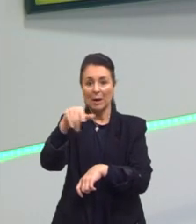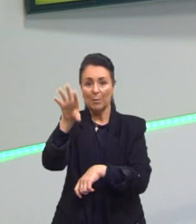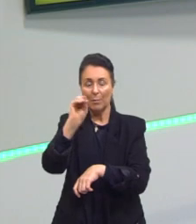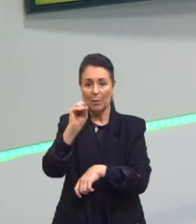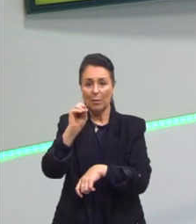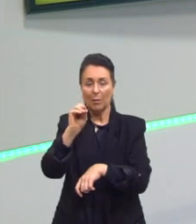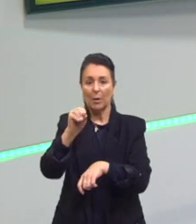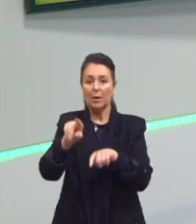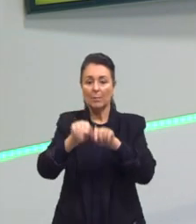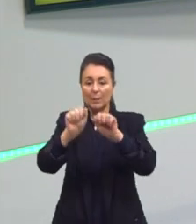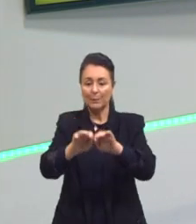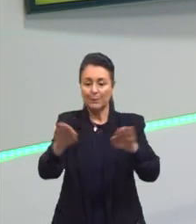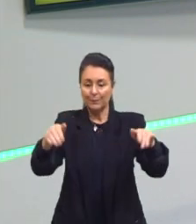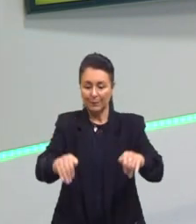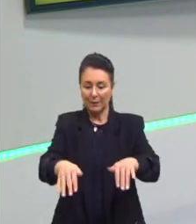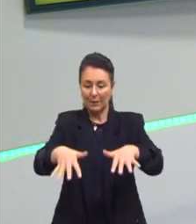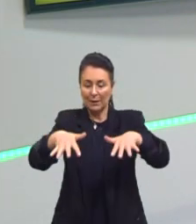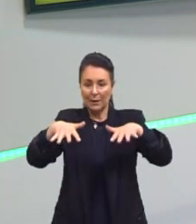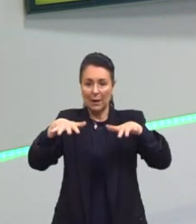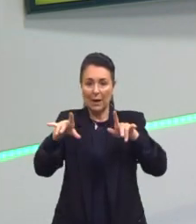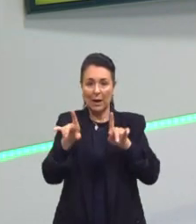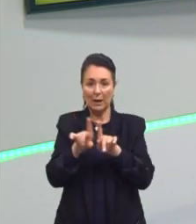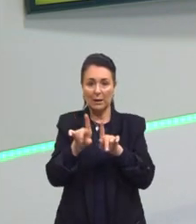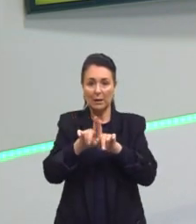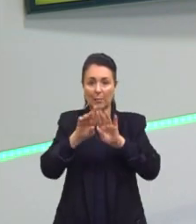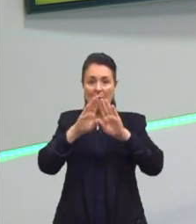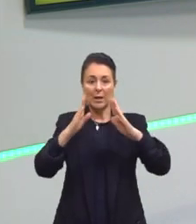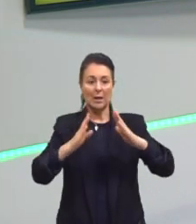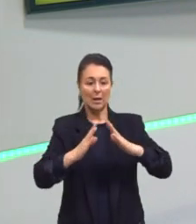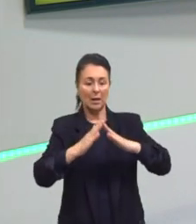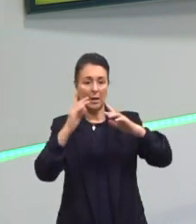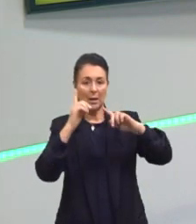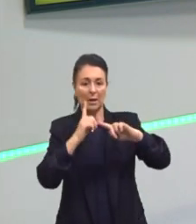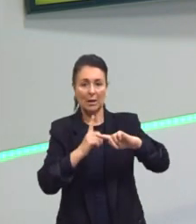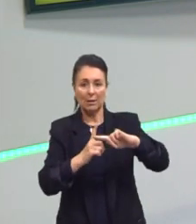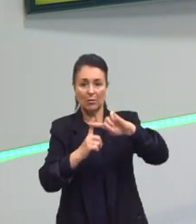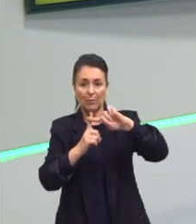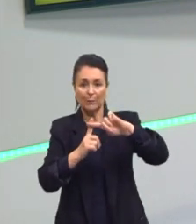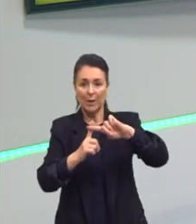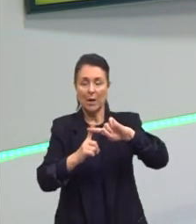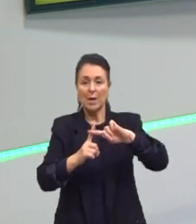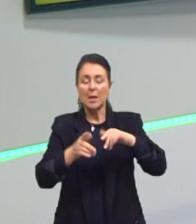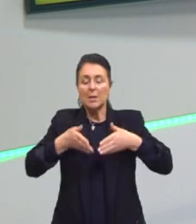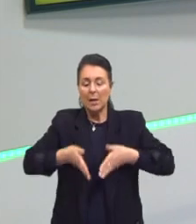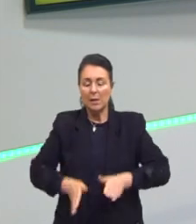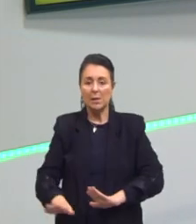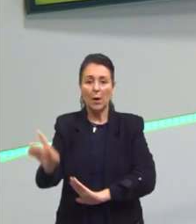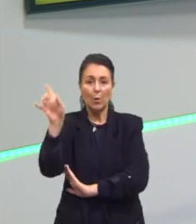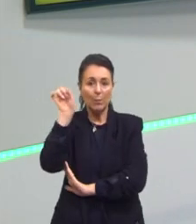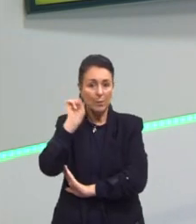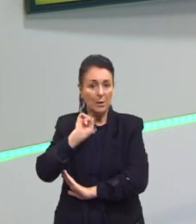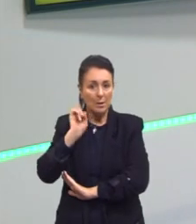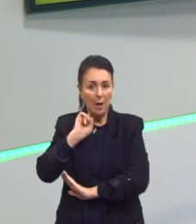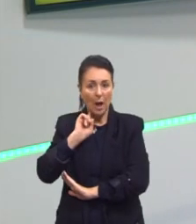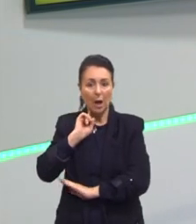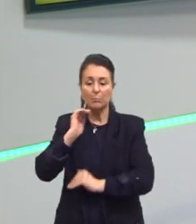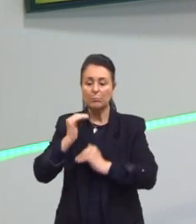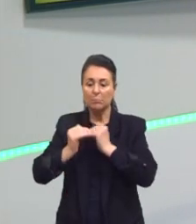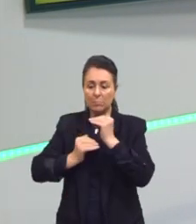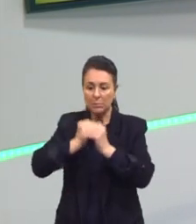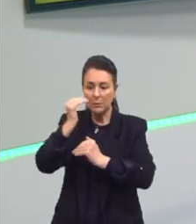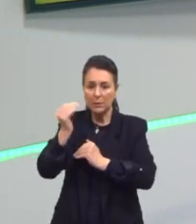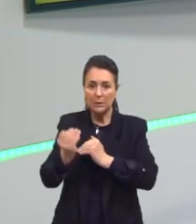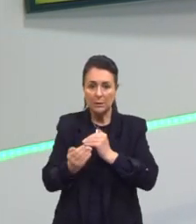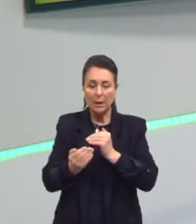madeira Altares e igrejas estão Aleijadinho né Mineiro ele ele cresce dentro do